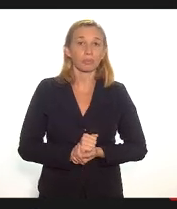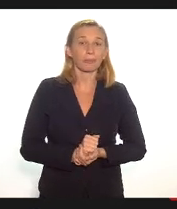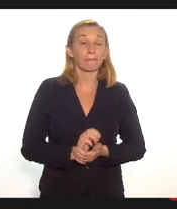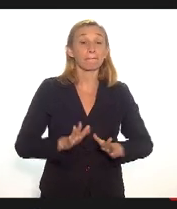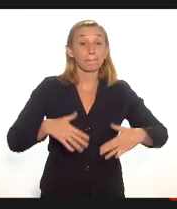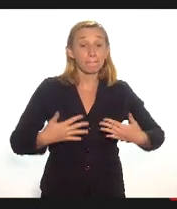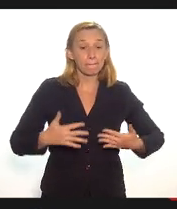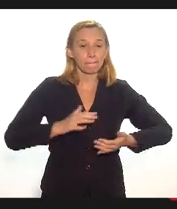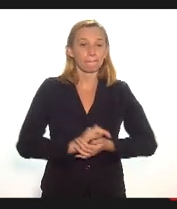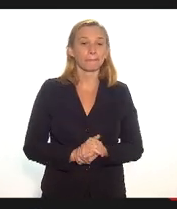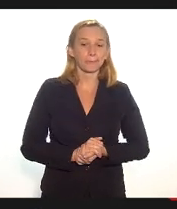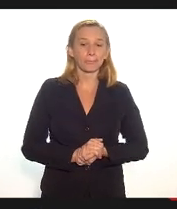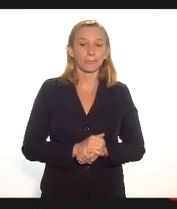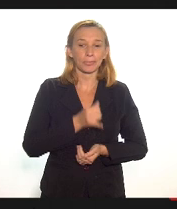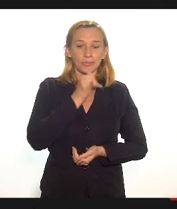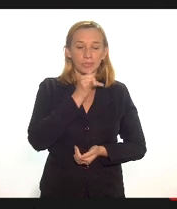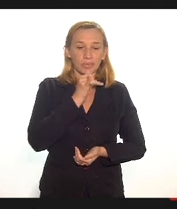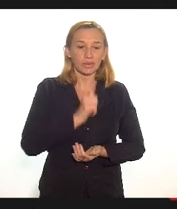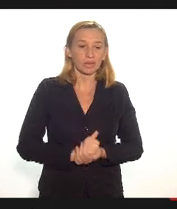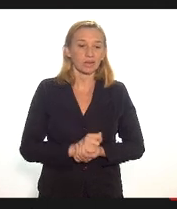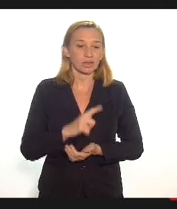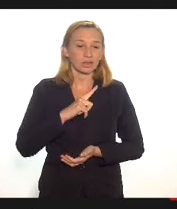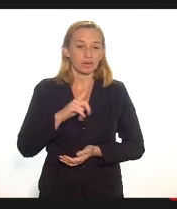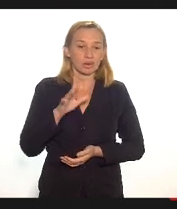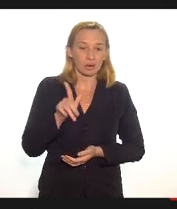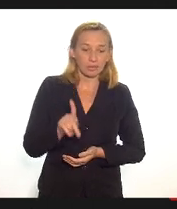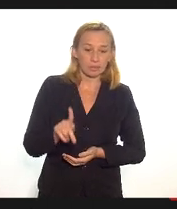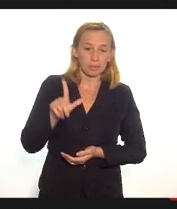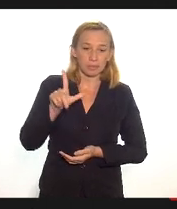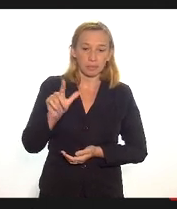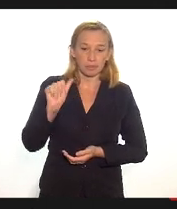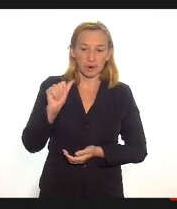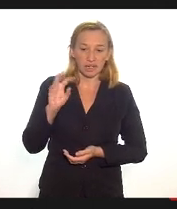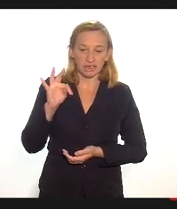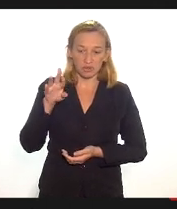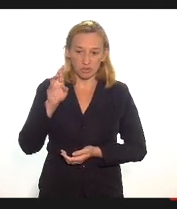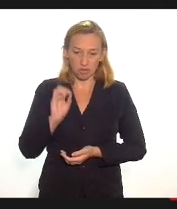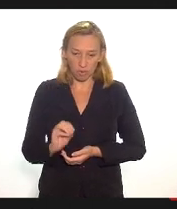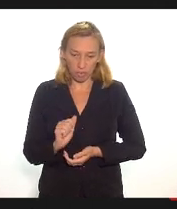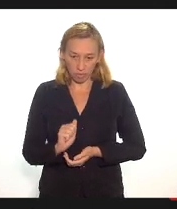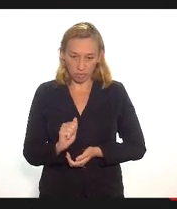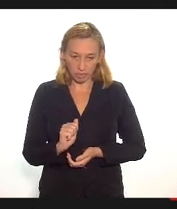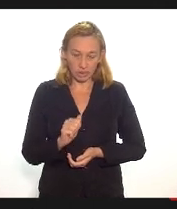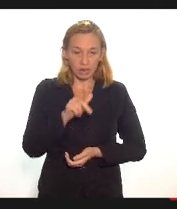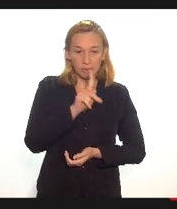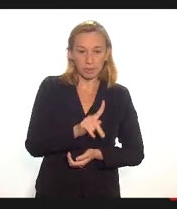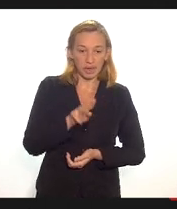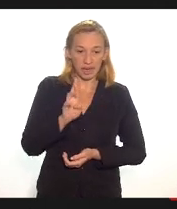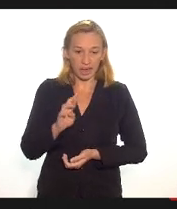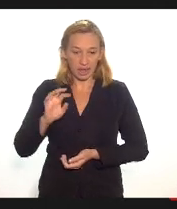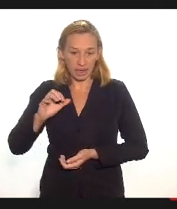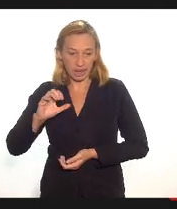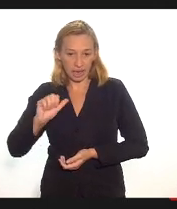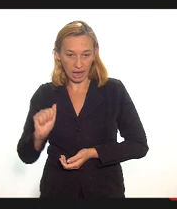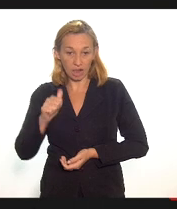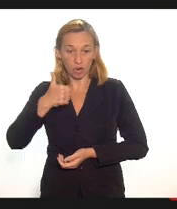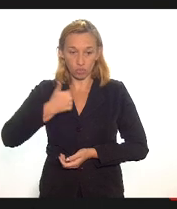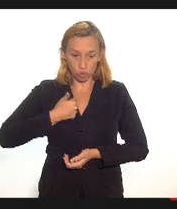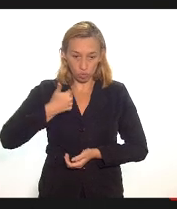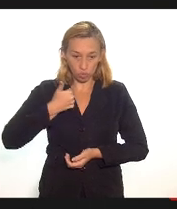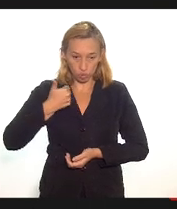por exemplo, eu tenho uma plataforma, né, que se chama PRA1,